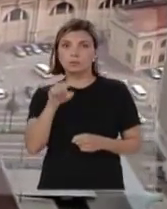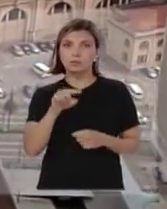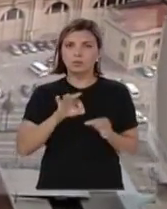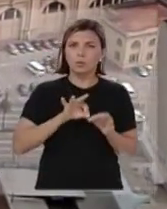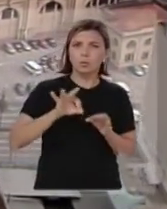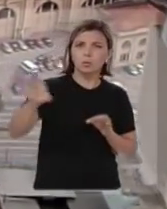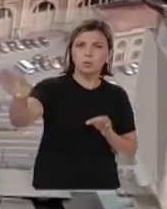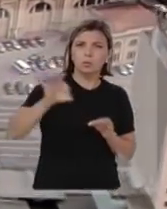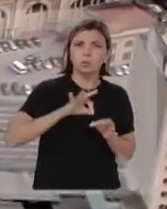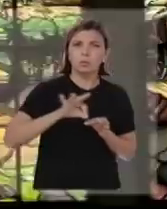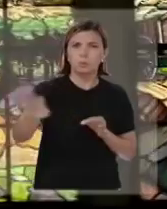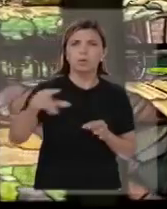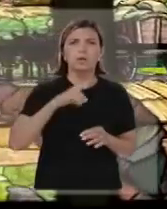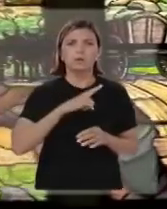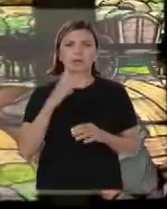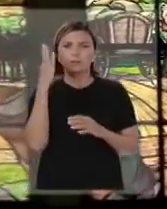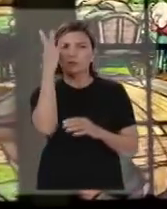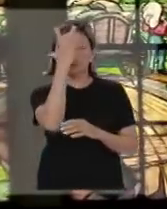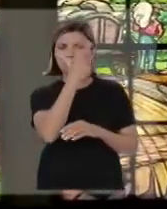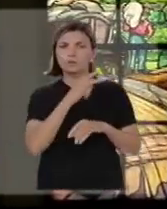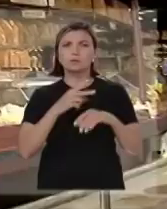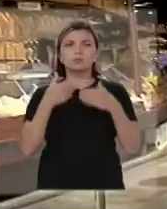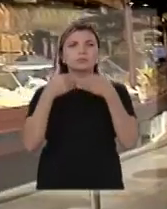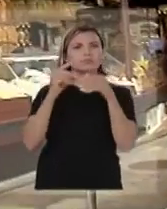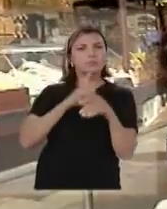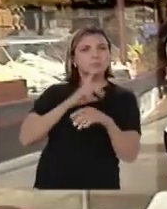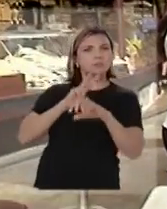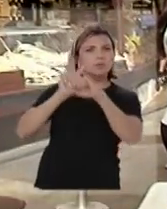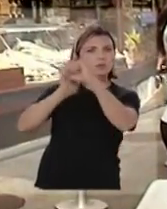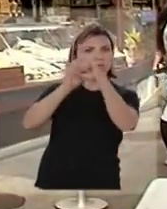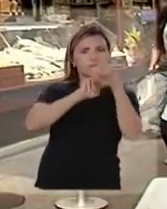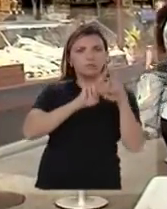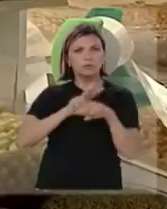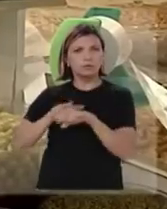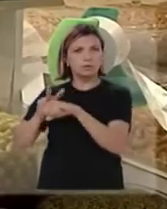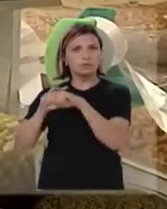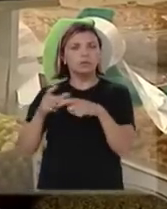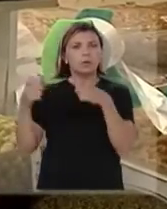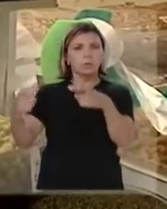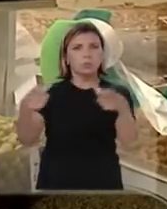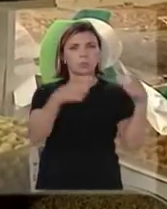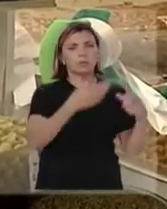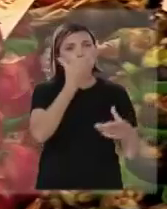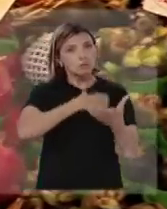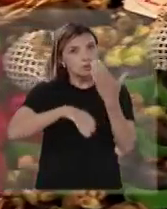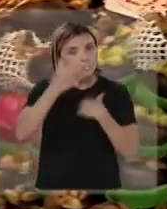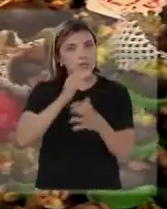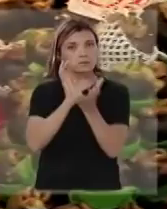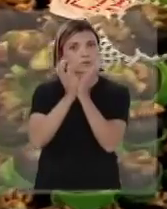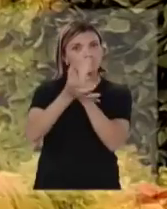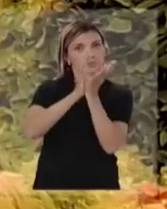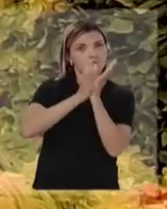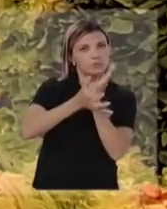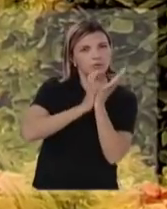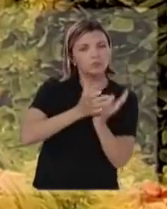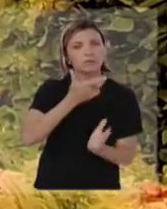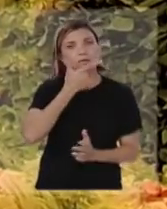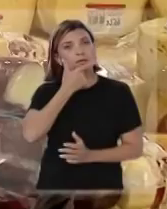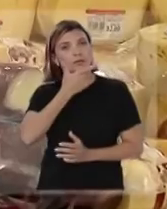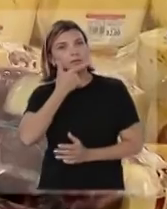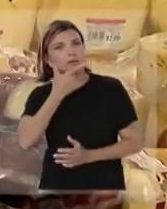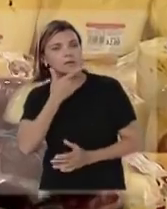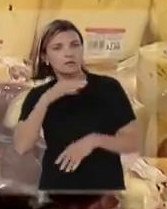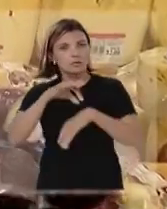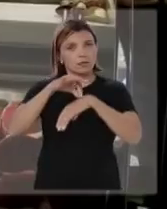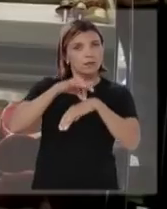.600 metros quadrados e belos vitrais. Entre os 291 boxes, frutas, verduras, legumes,